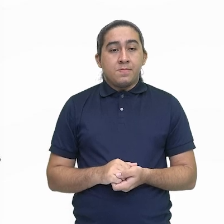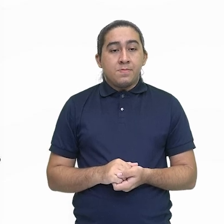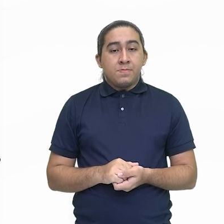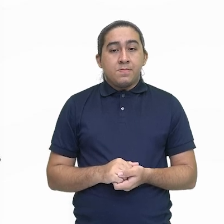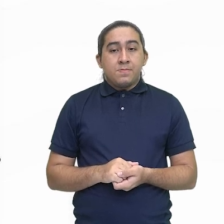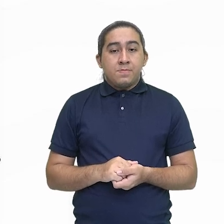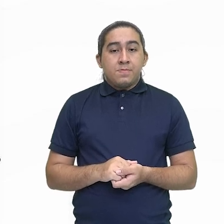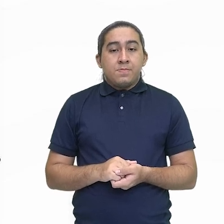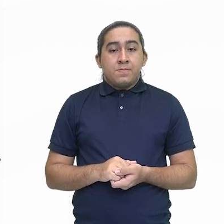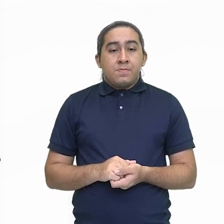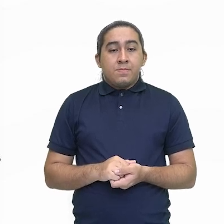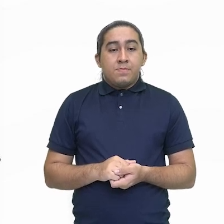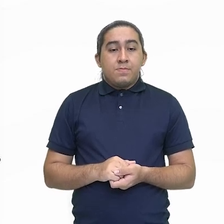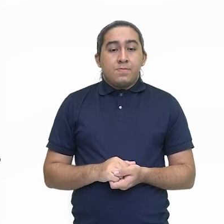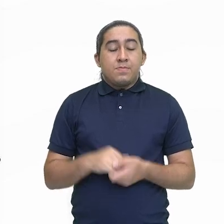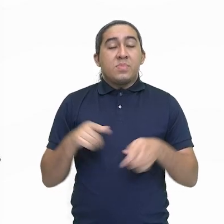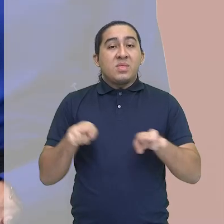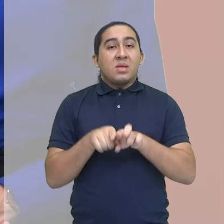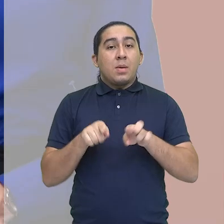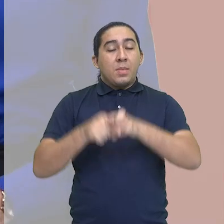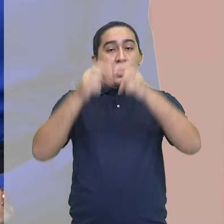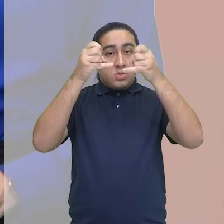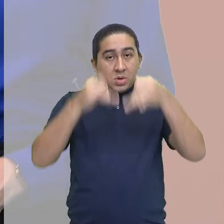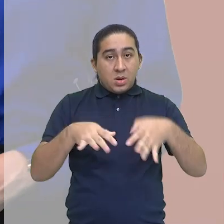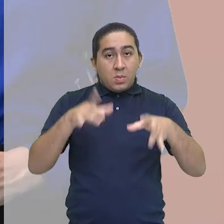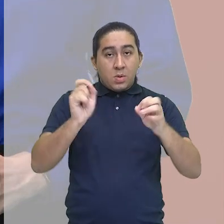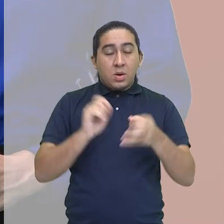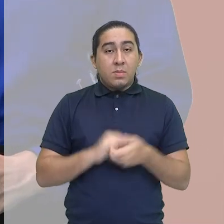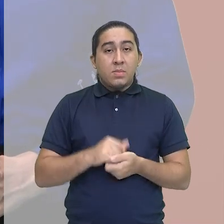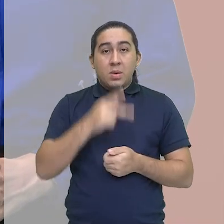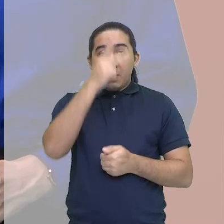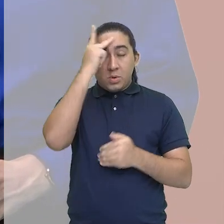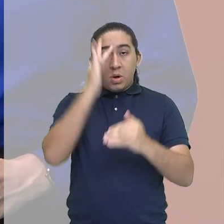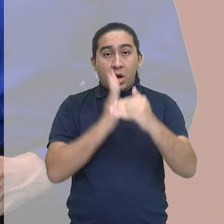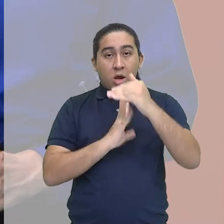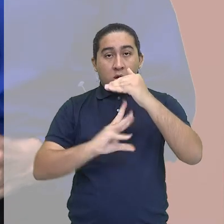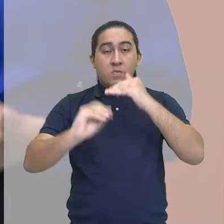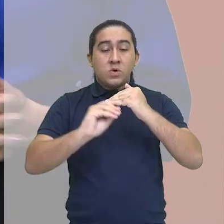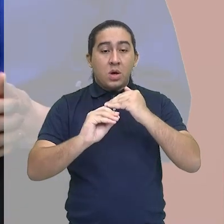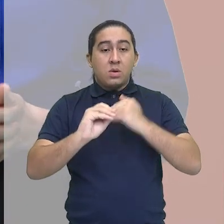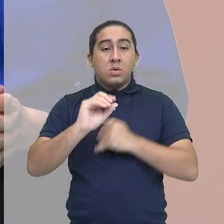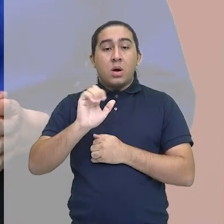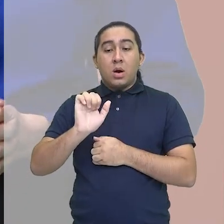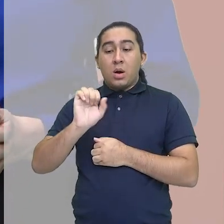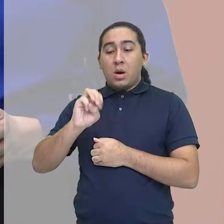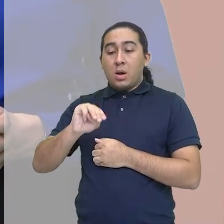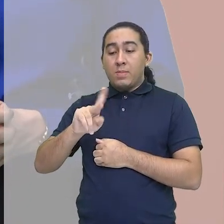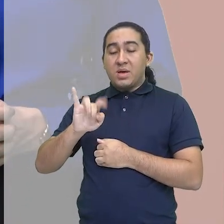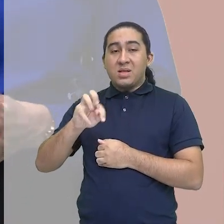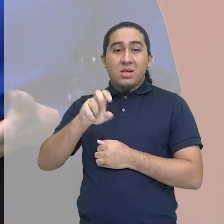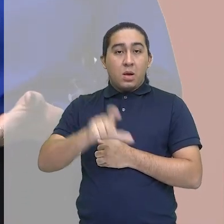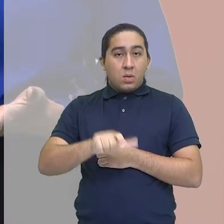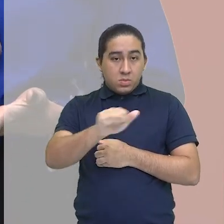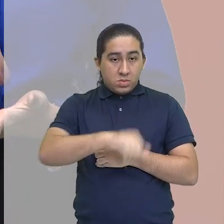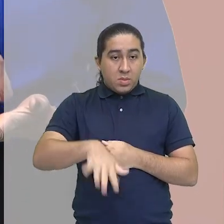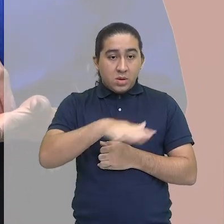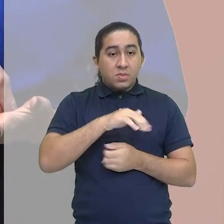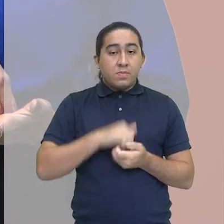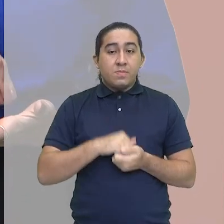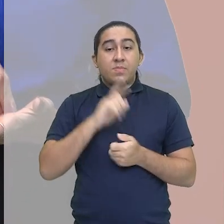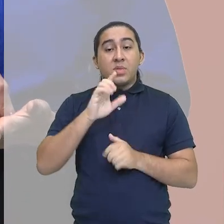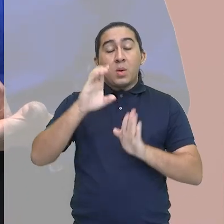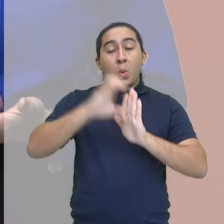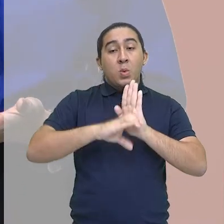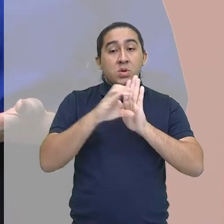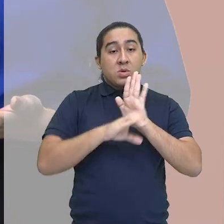Falamos também sobre os refugiados ambientais. E aí nós temos o conceito de refugiados ambientais, que é um